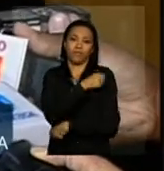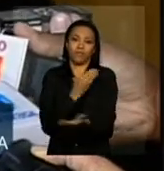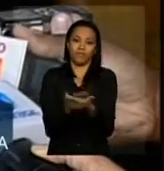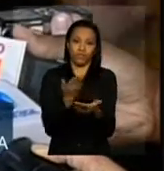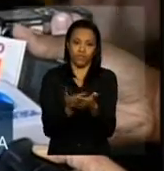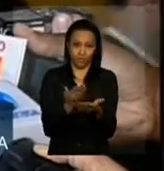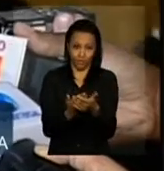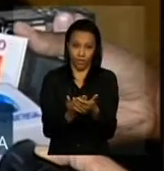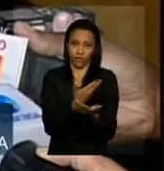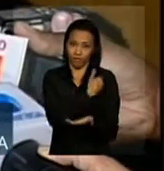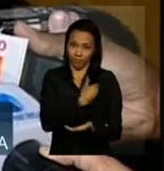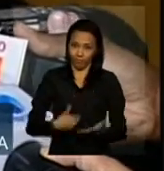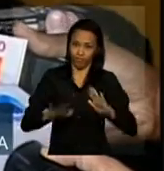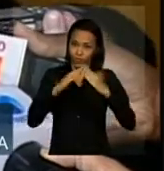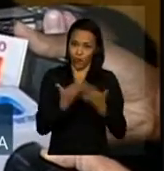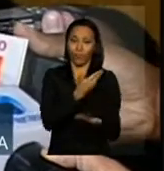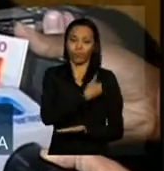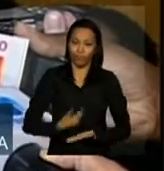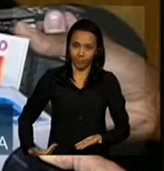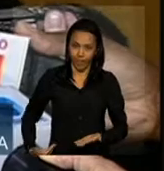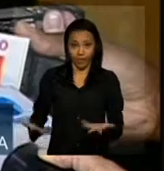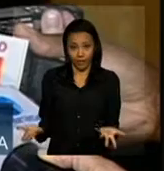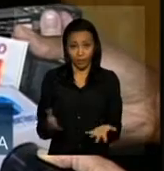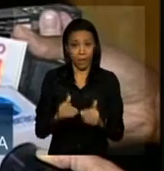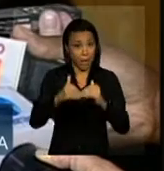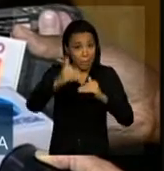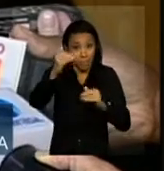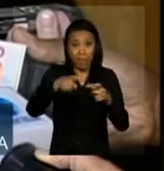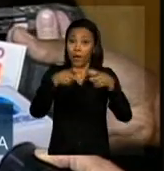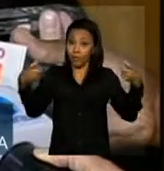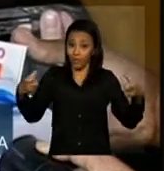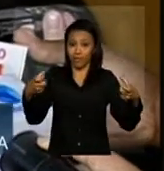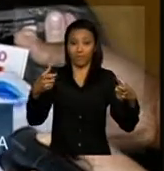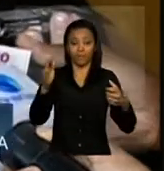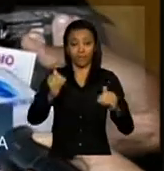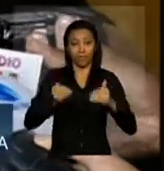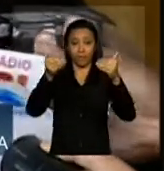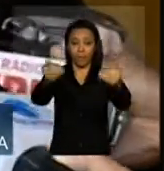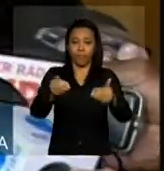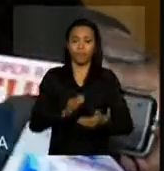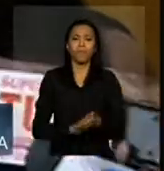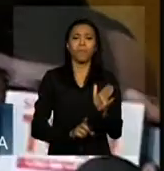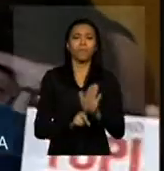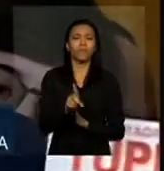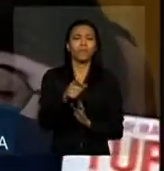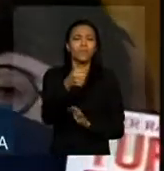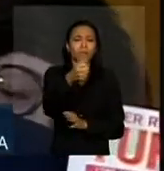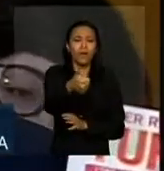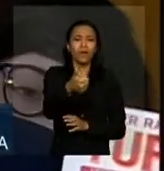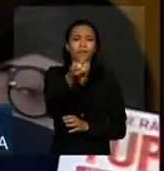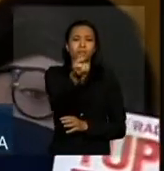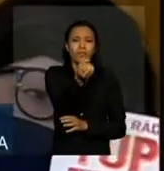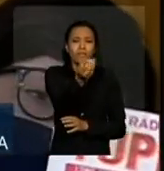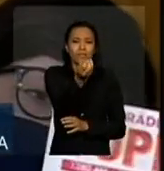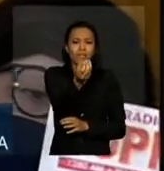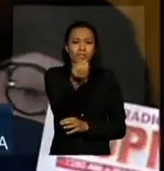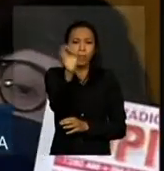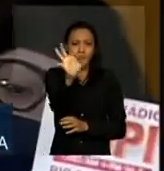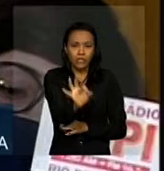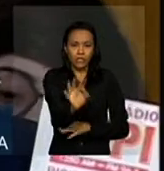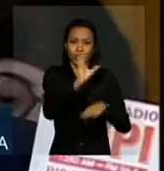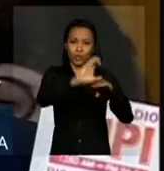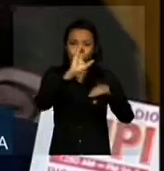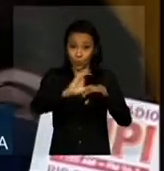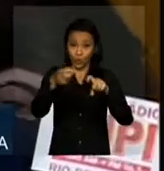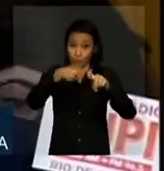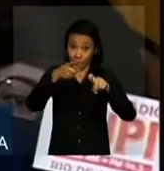que são, no Brasil, 88% dos estudantes. Então, acho que são dois avanços muito importantes. Ministro, esse quase 60% no número de vagas de curso